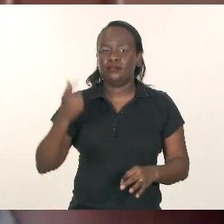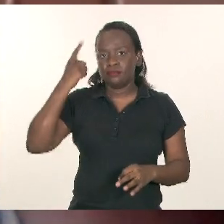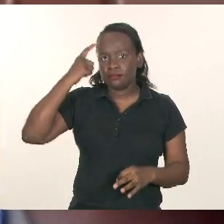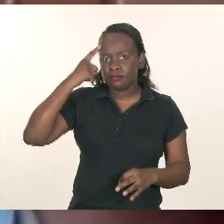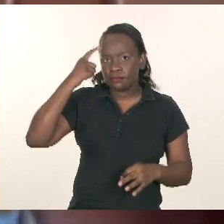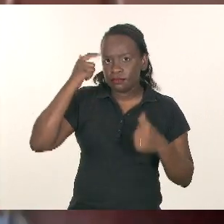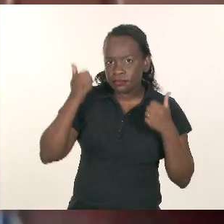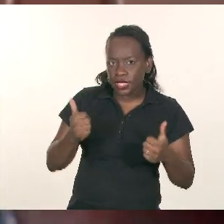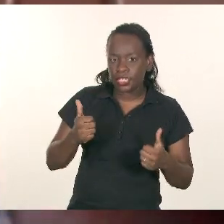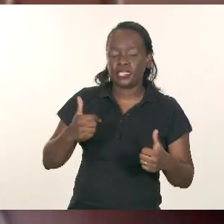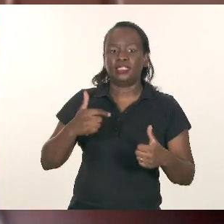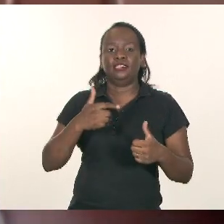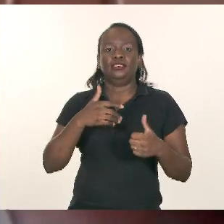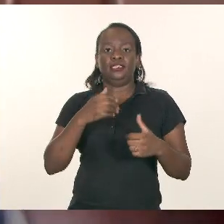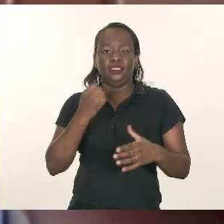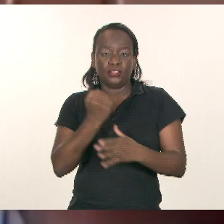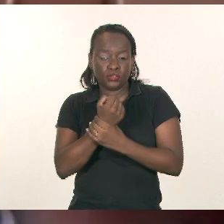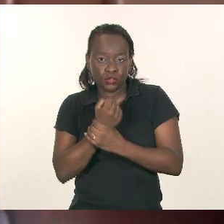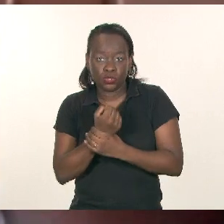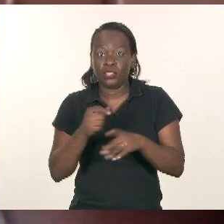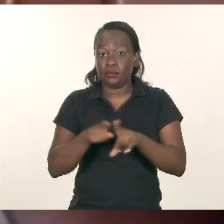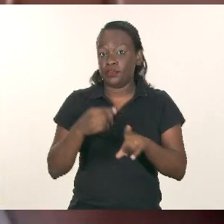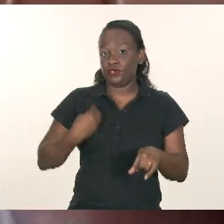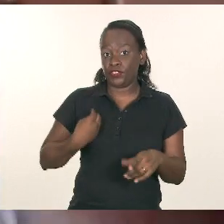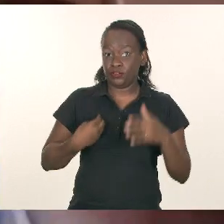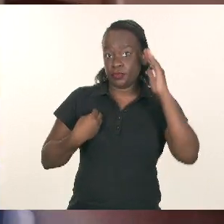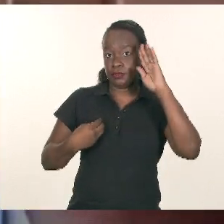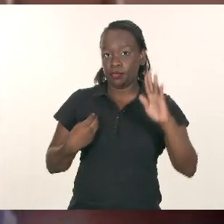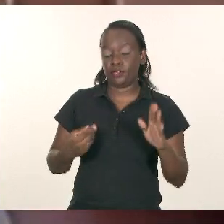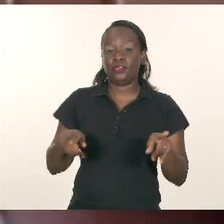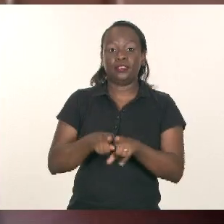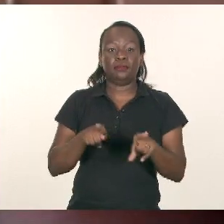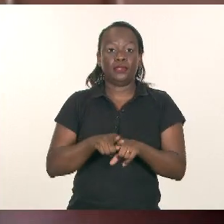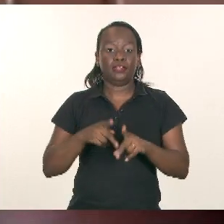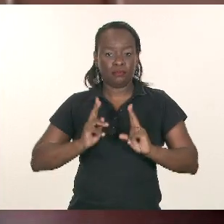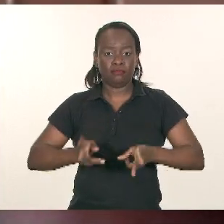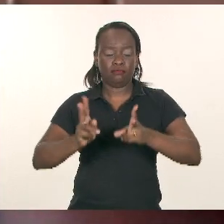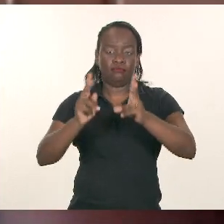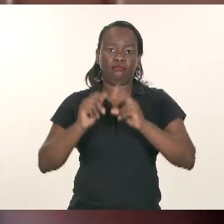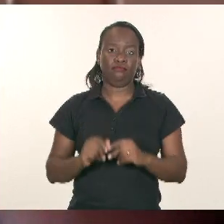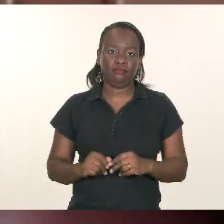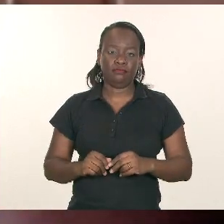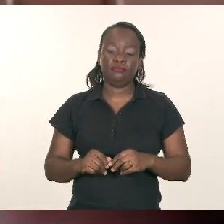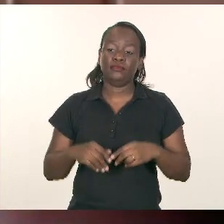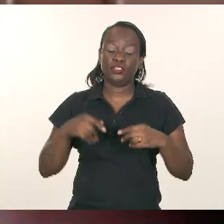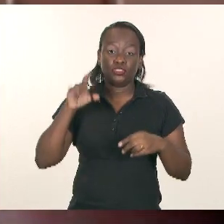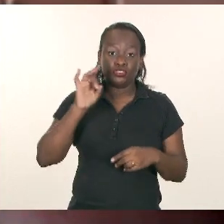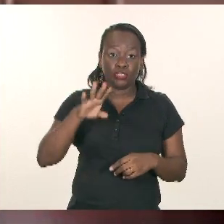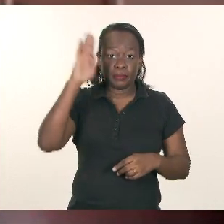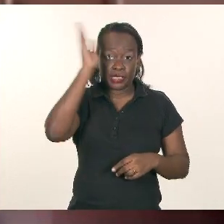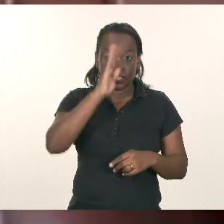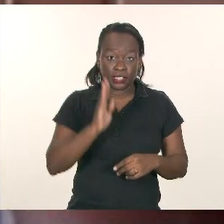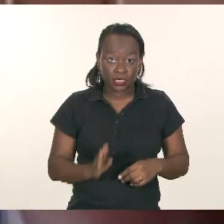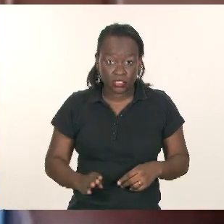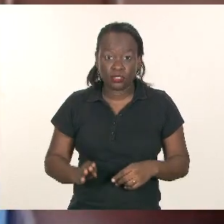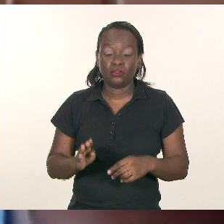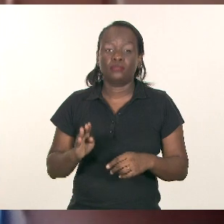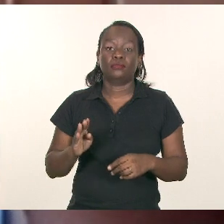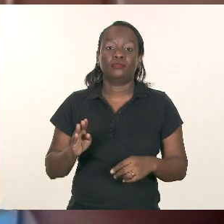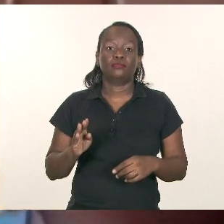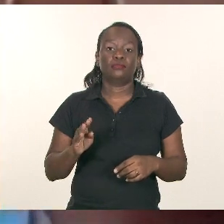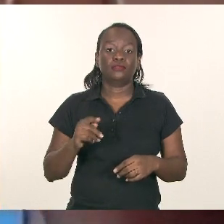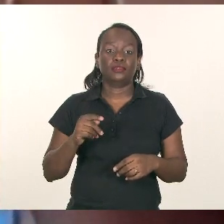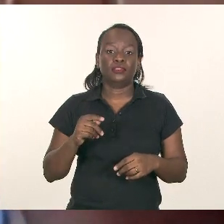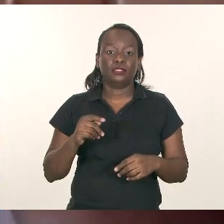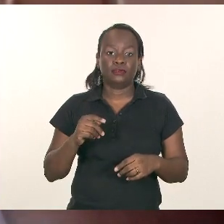sãs, seguras e vivas, e que nos mantenhamos assim. Né? Só no Brasil a gente